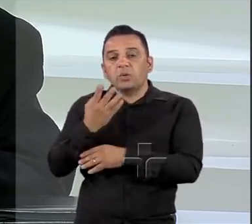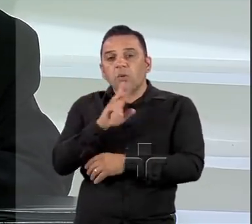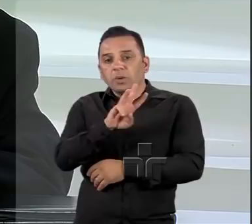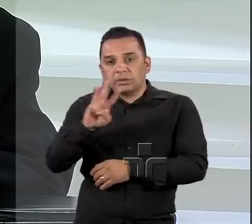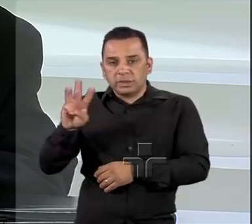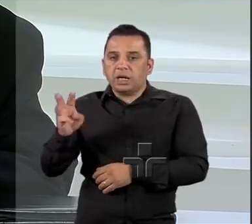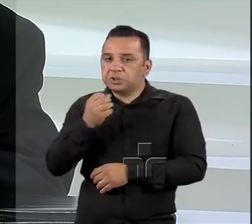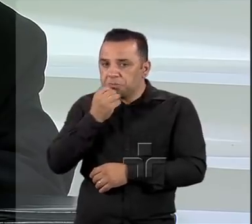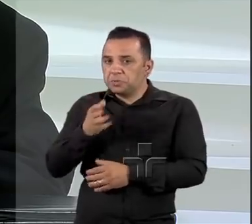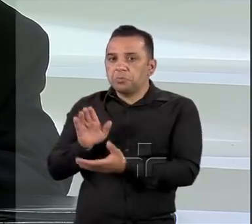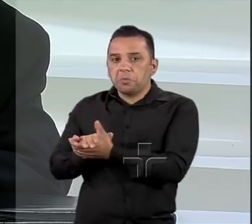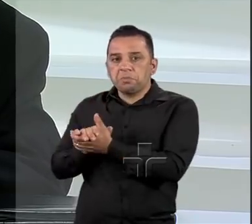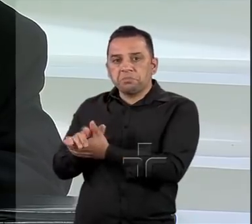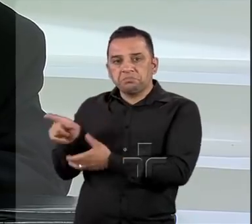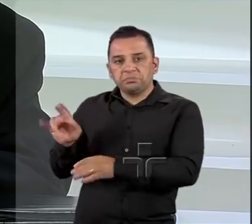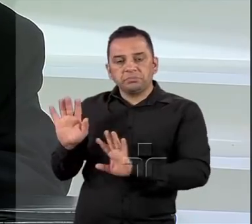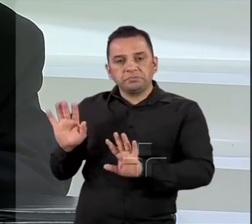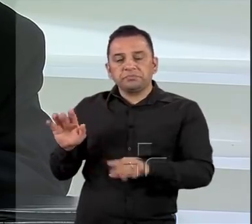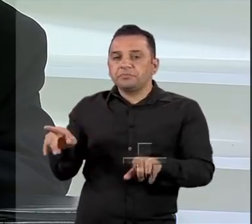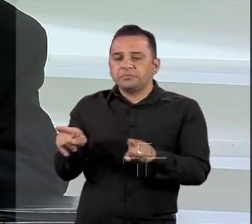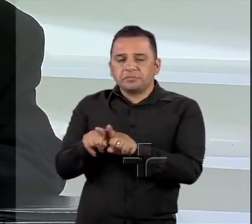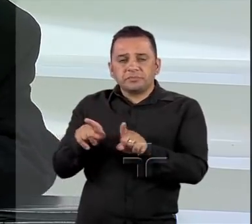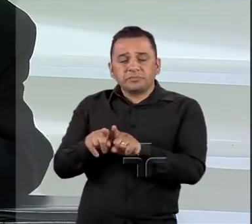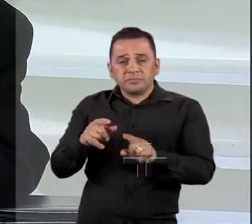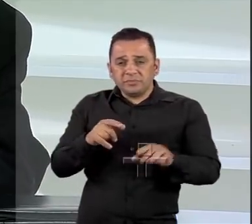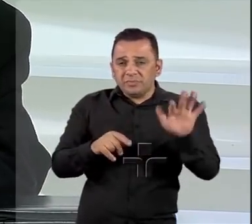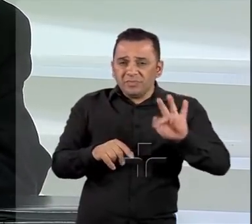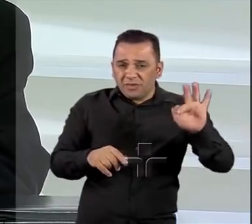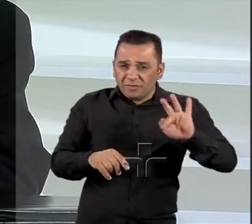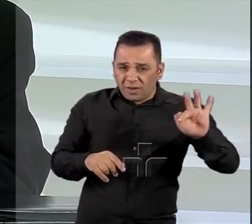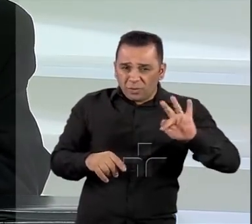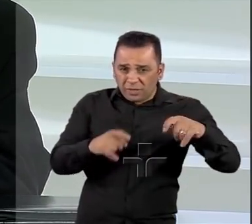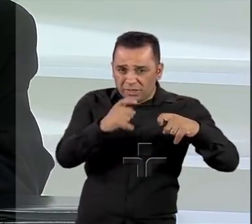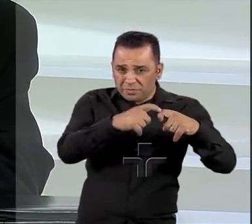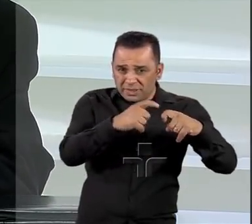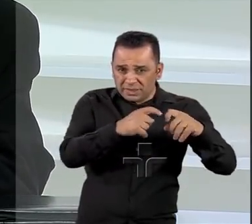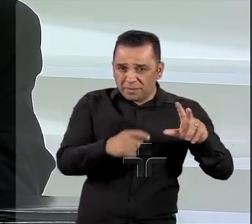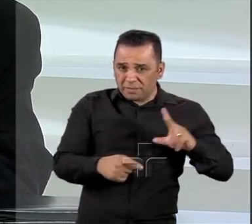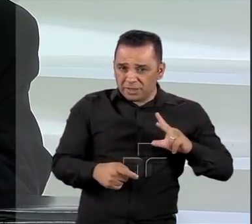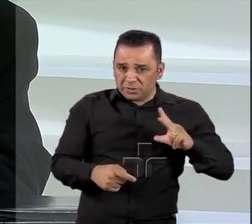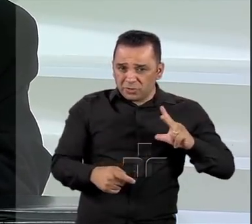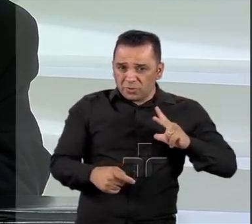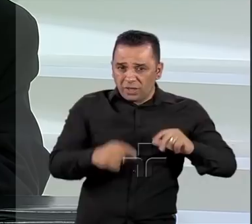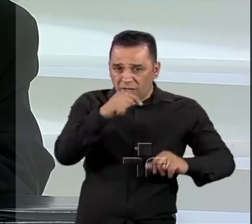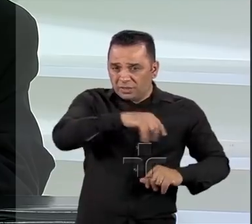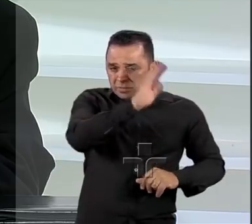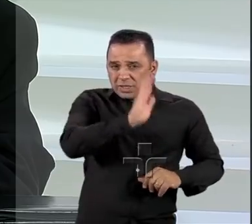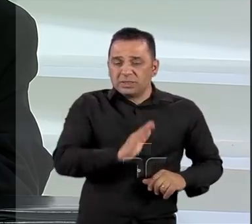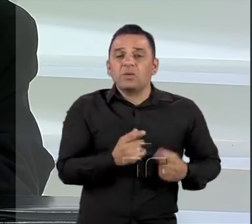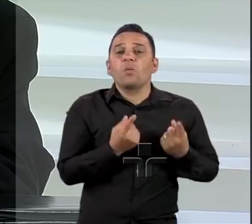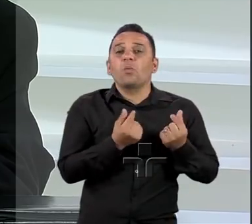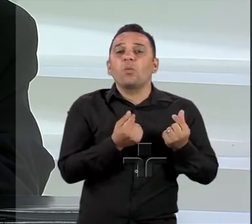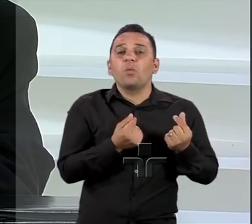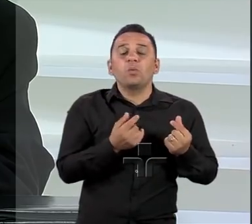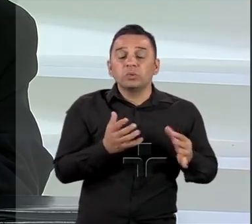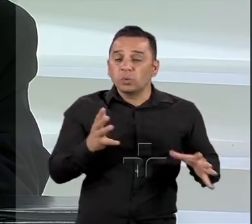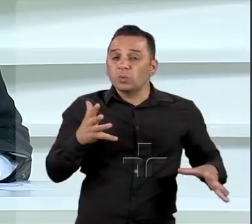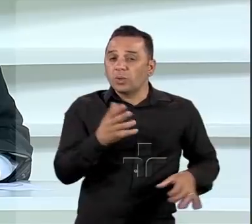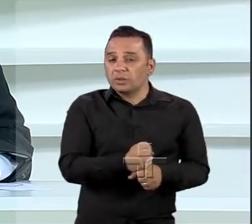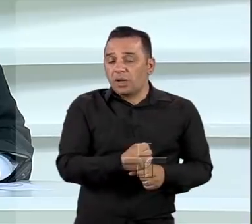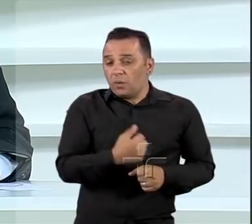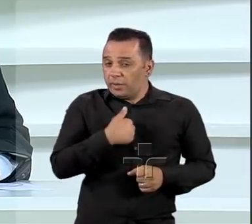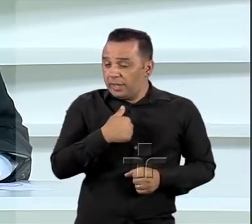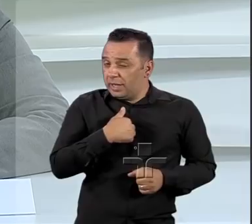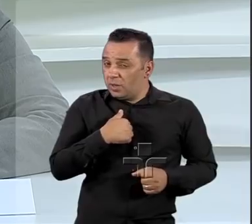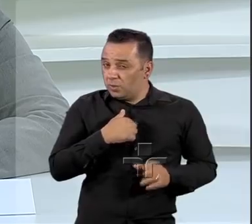esse site, do custo das faculdades de medicina particulares no Brasil. Eu fiz uma média e, olha,